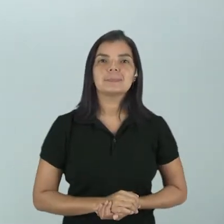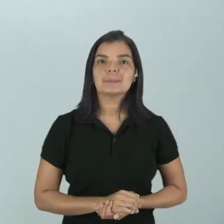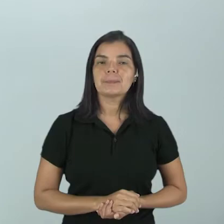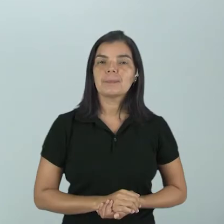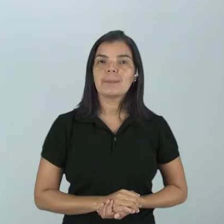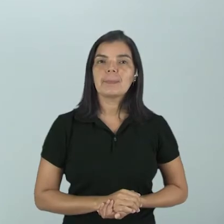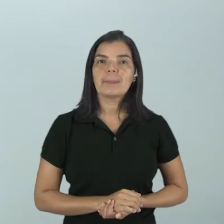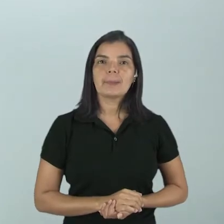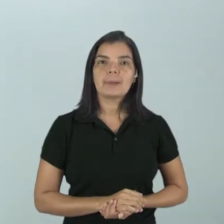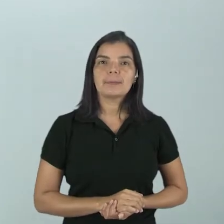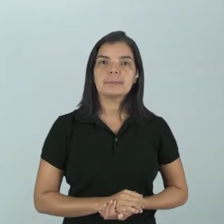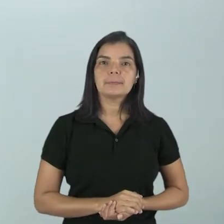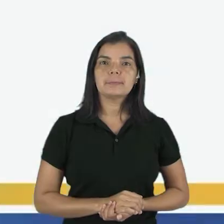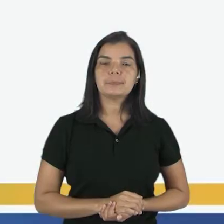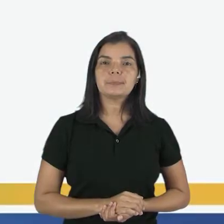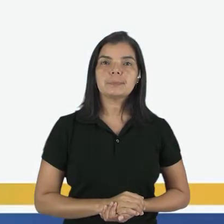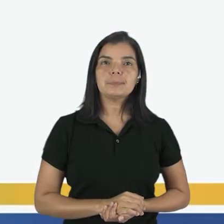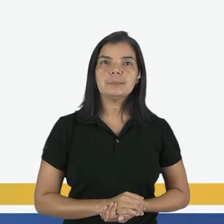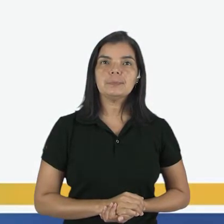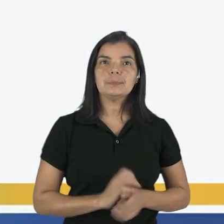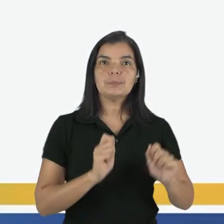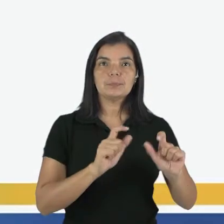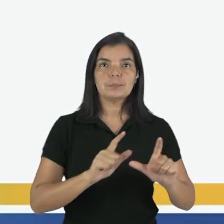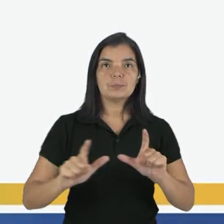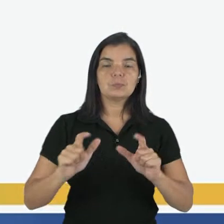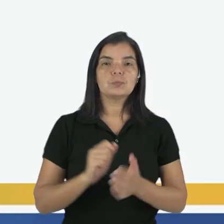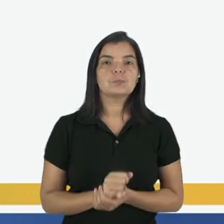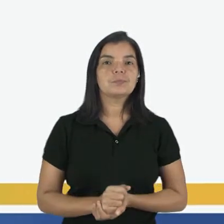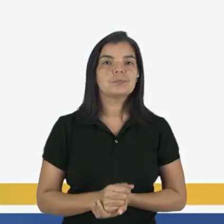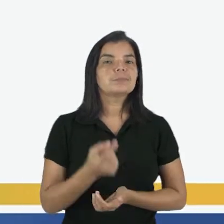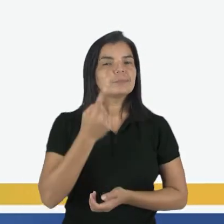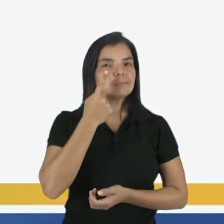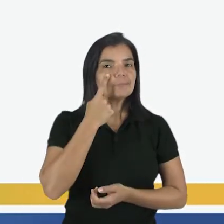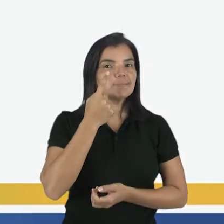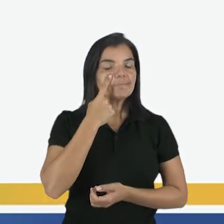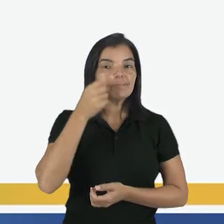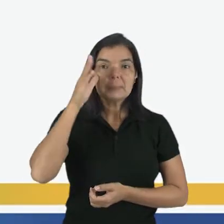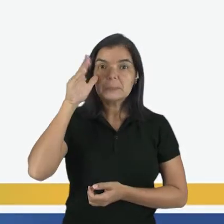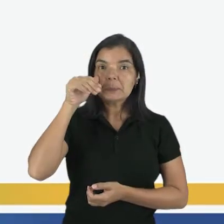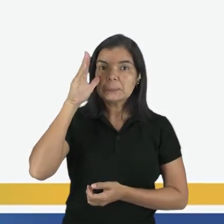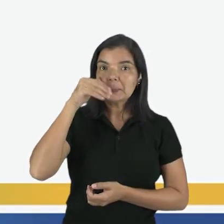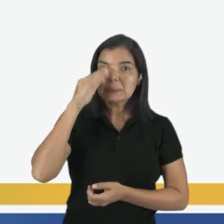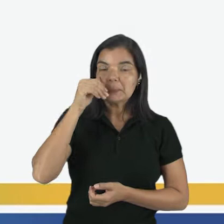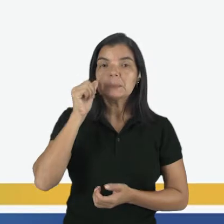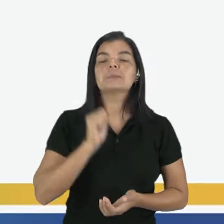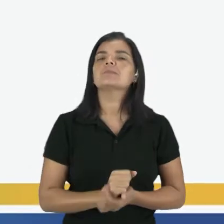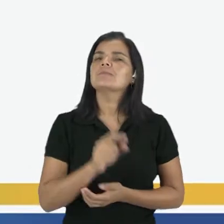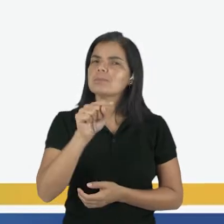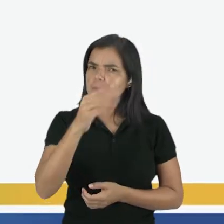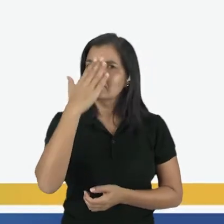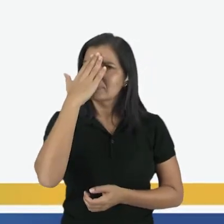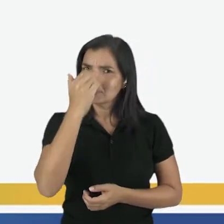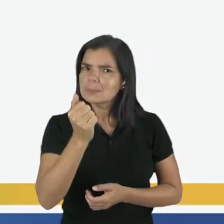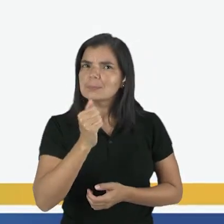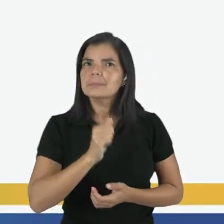tá? Vamos lá. Vamos para uma curiosidade. Você